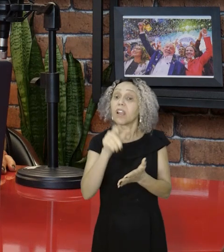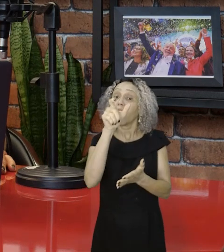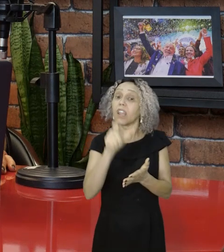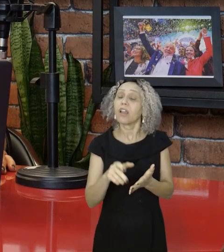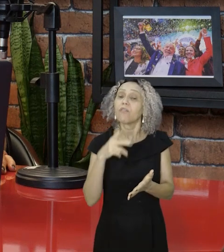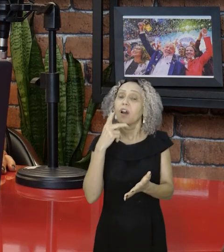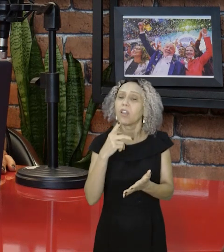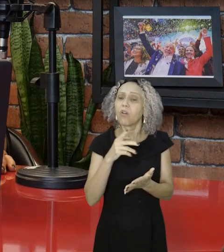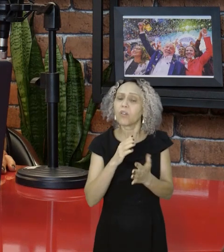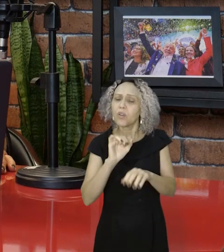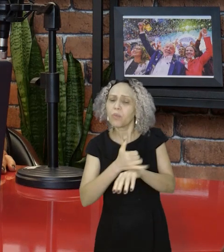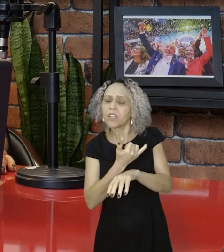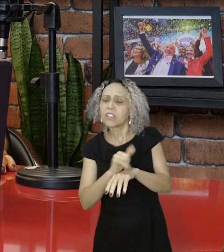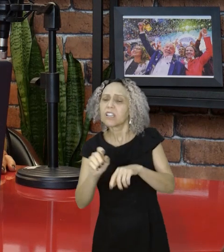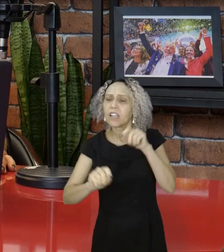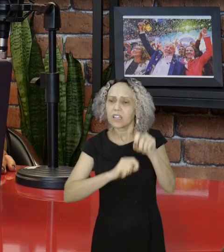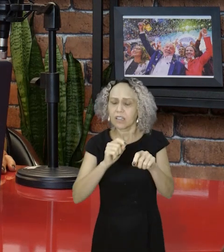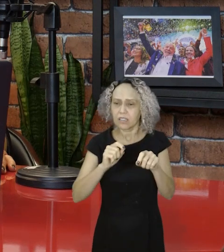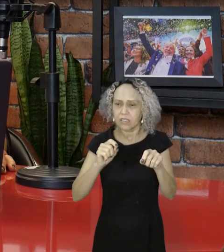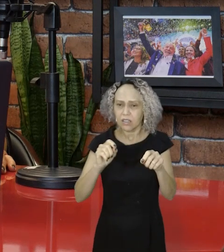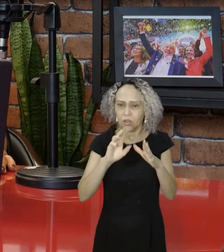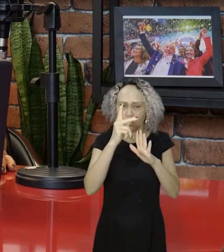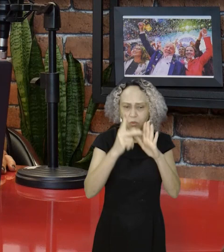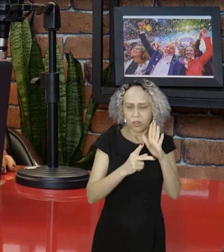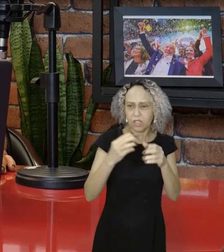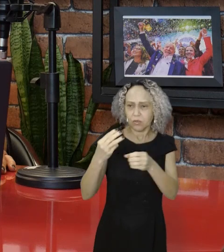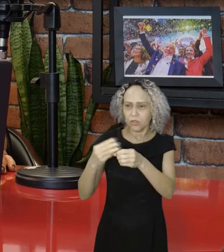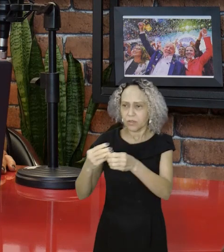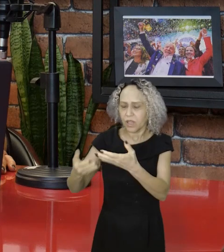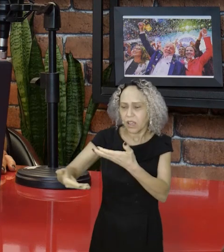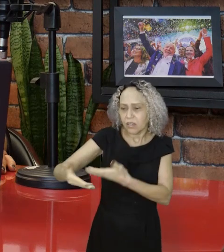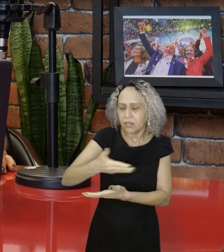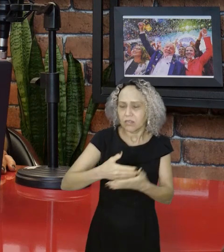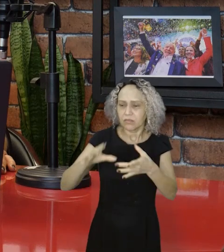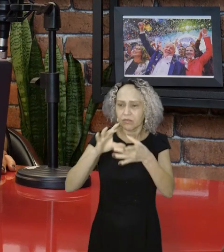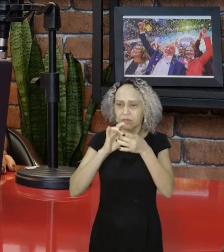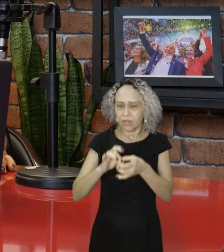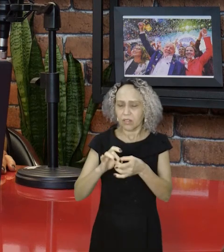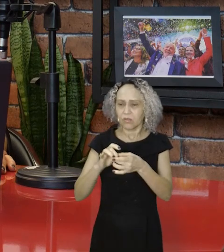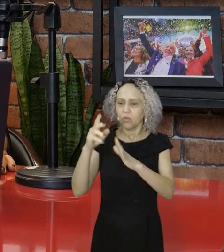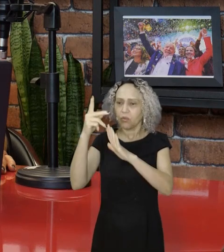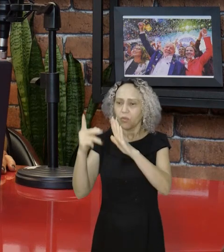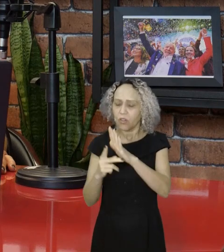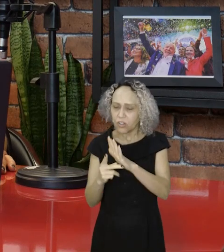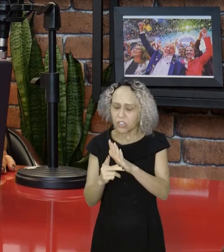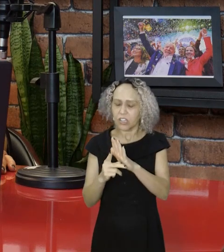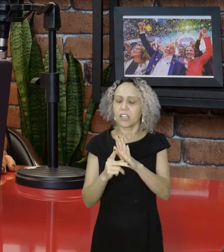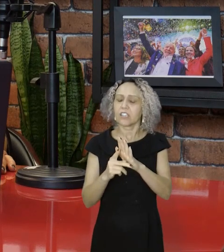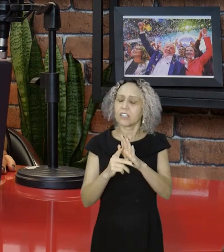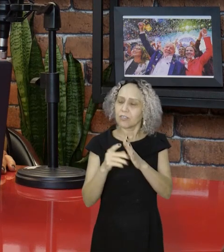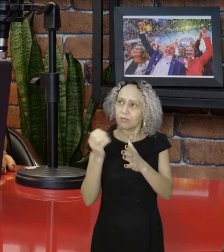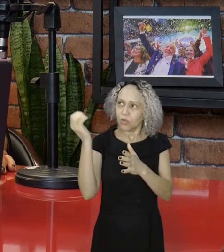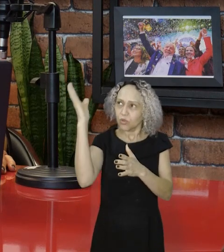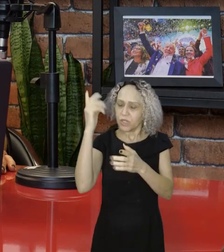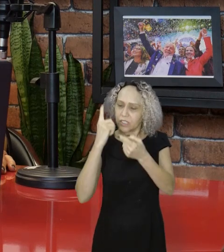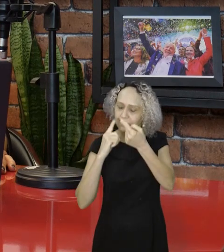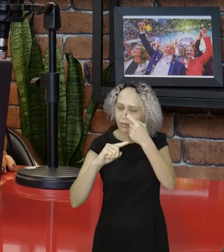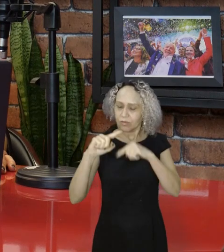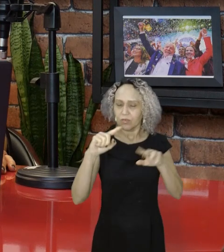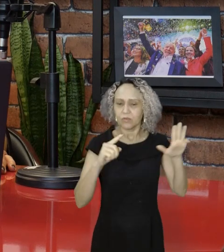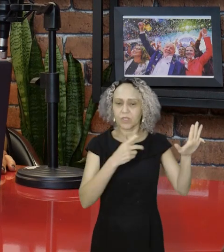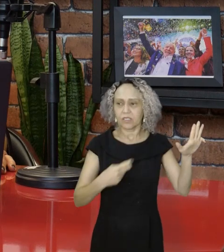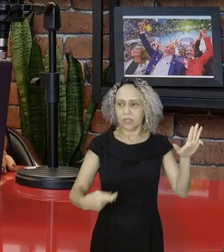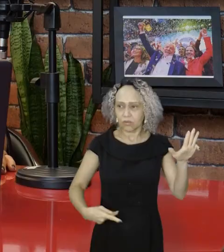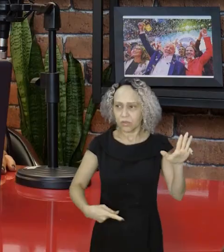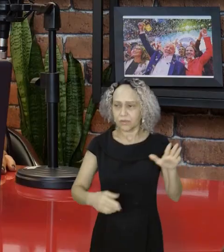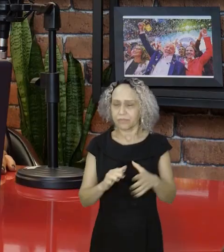detalhou que uma das estratégias para as eleições do ano que vem será vincular os projetos municipais ao projeto de reconstrução do governo